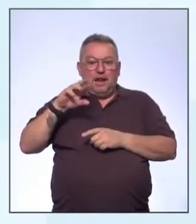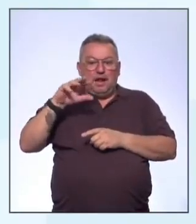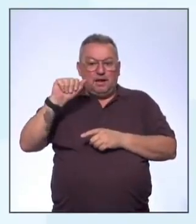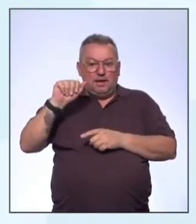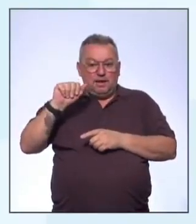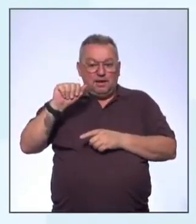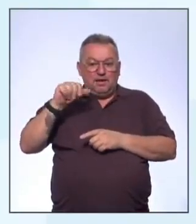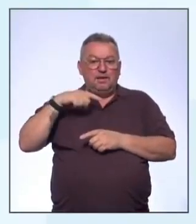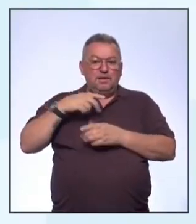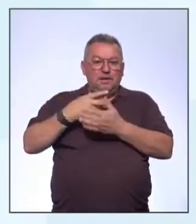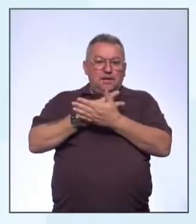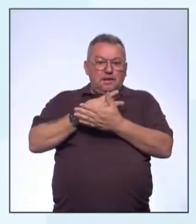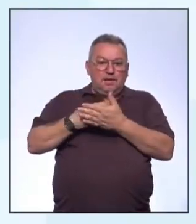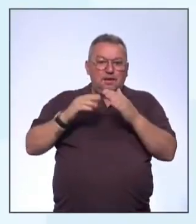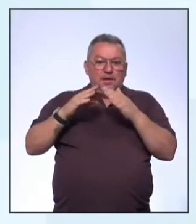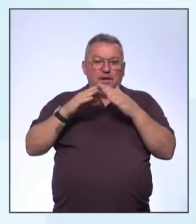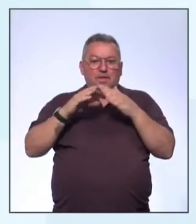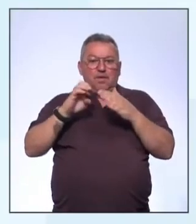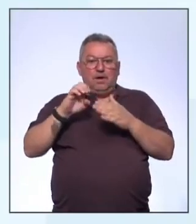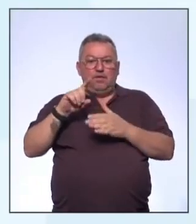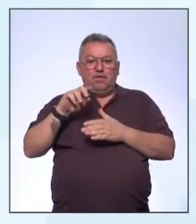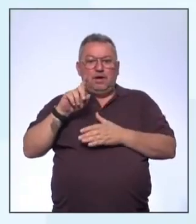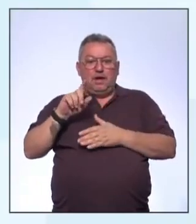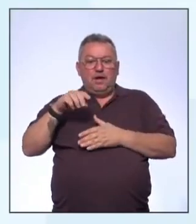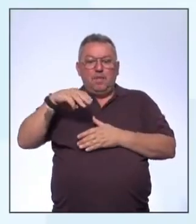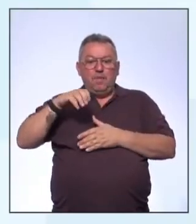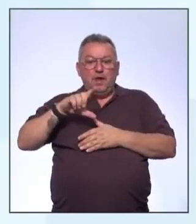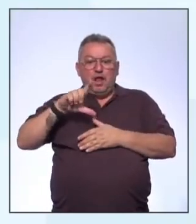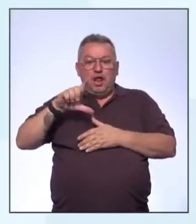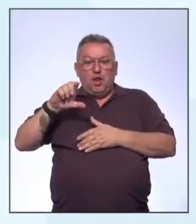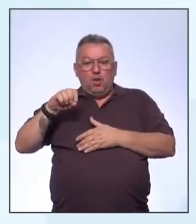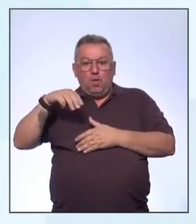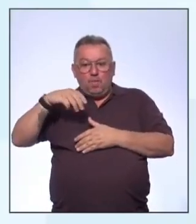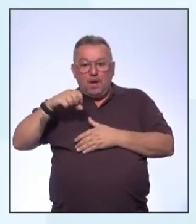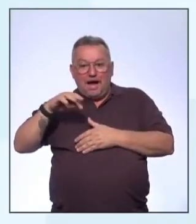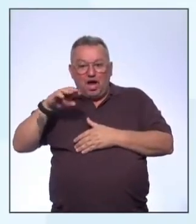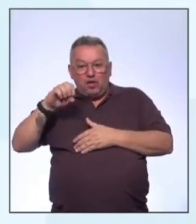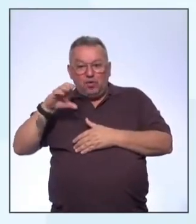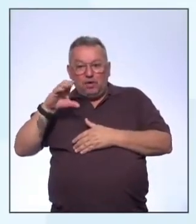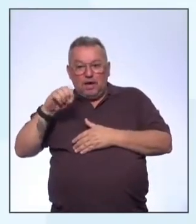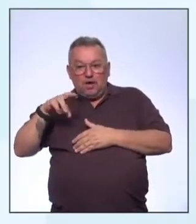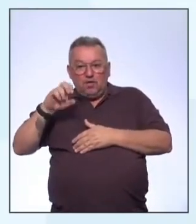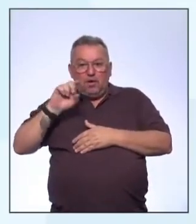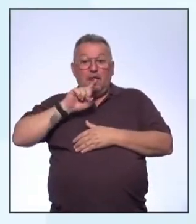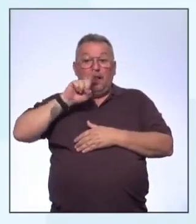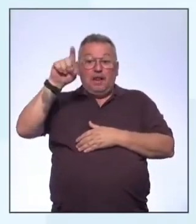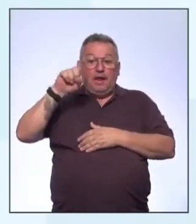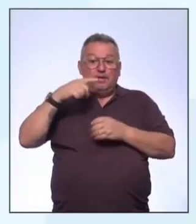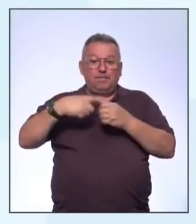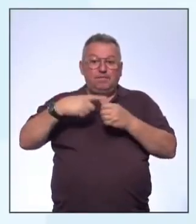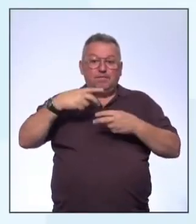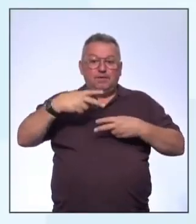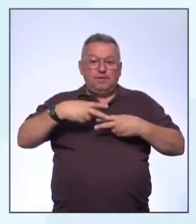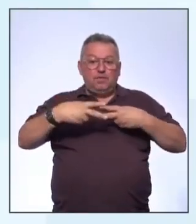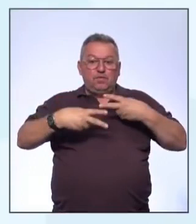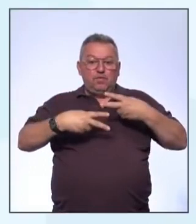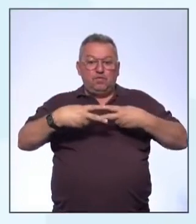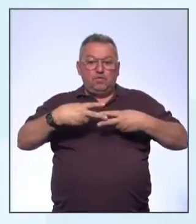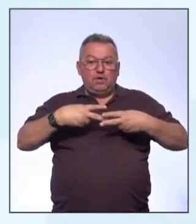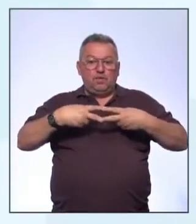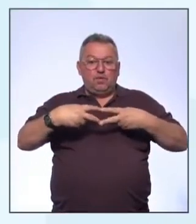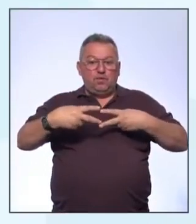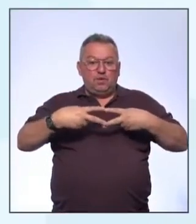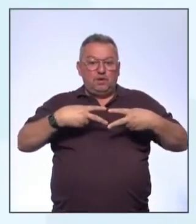Clara, da Escola Edgar Melo Matos de Castro, em São José dos Campos. A Maria Clara, junto